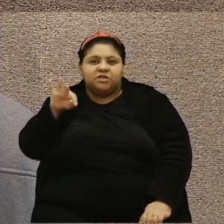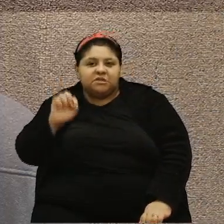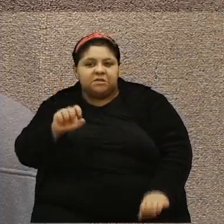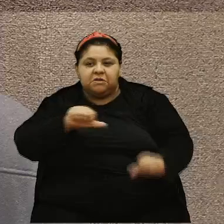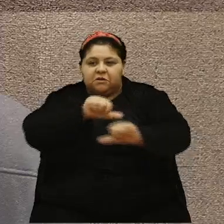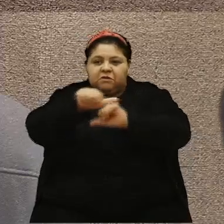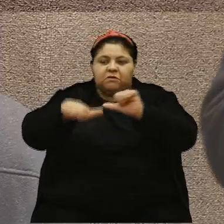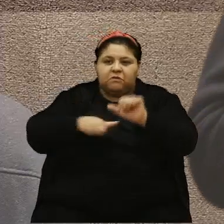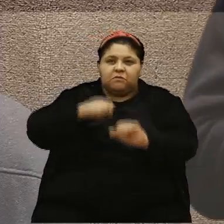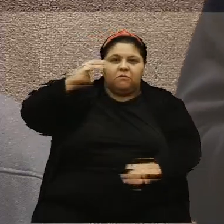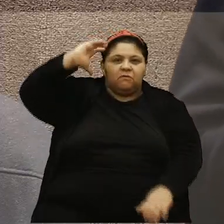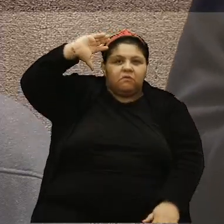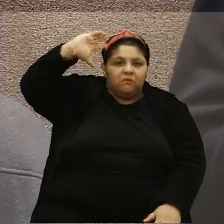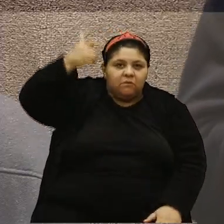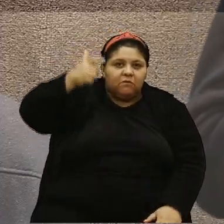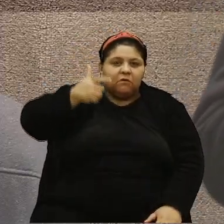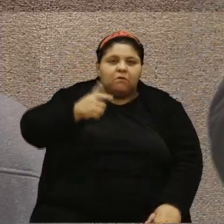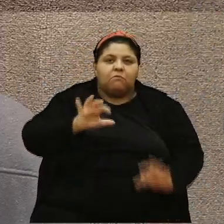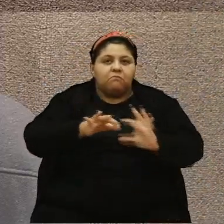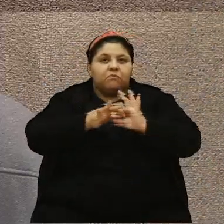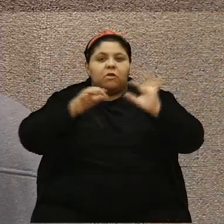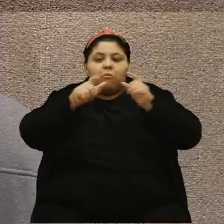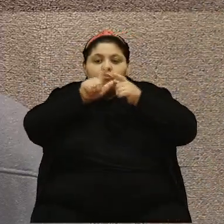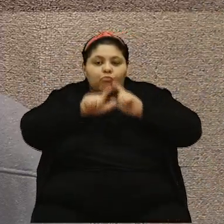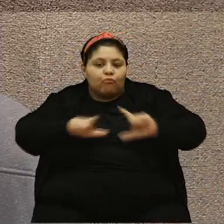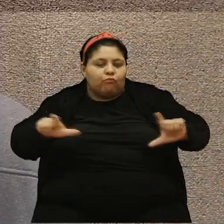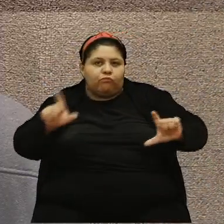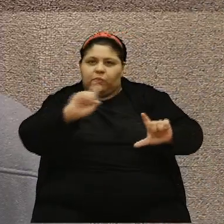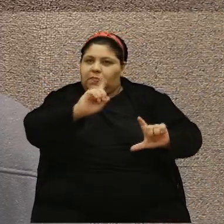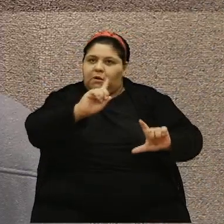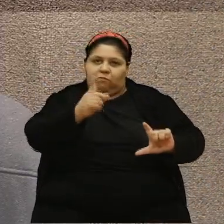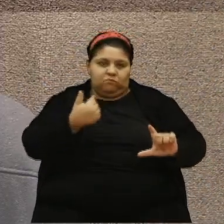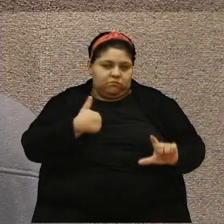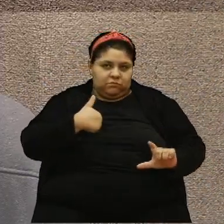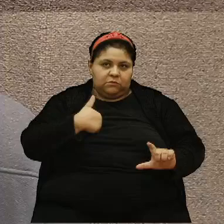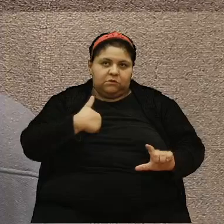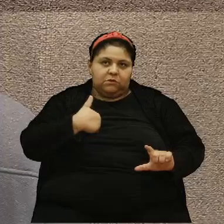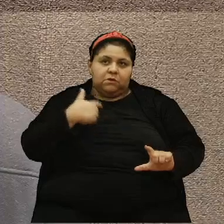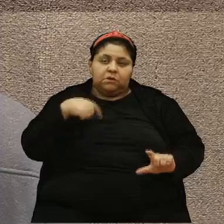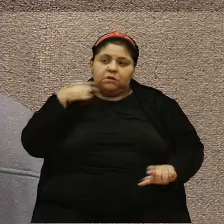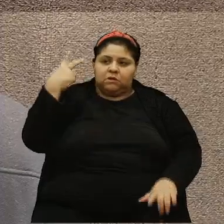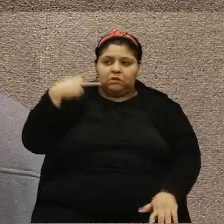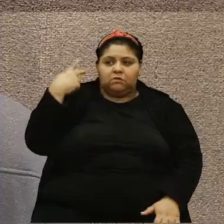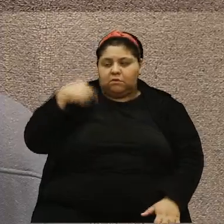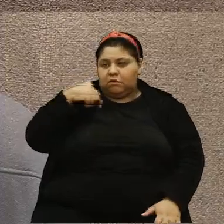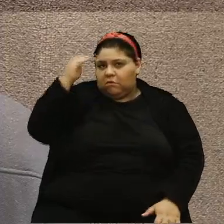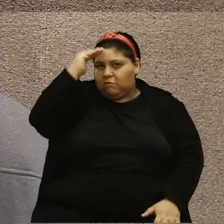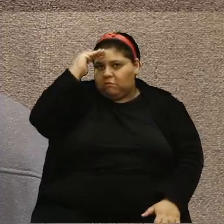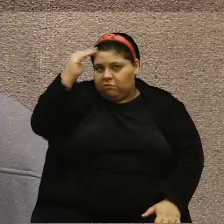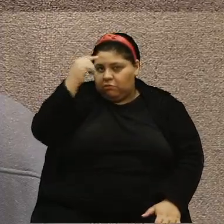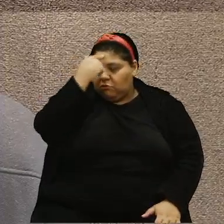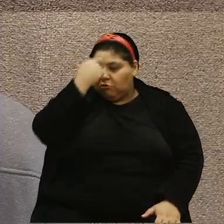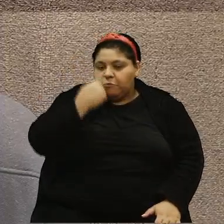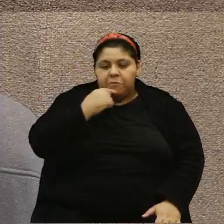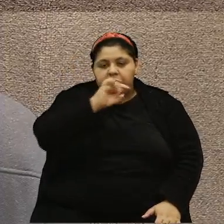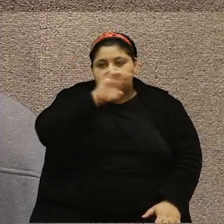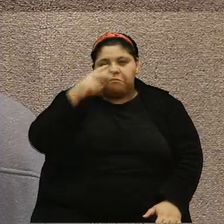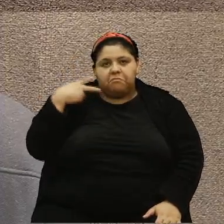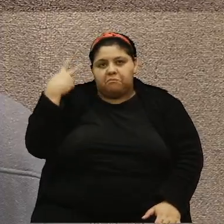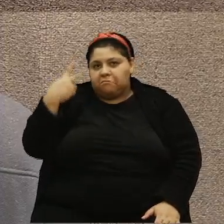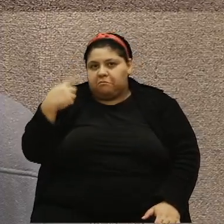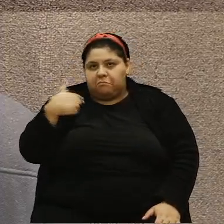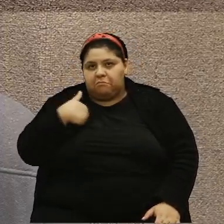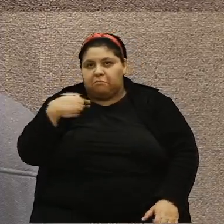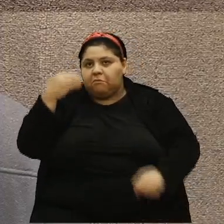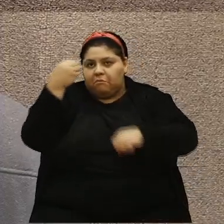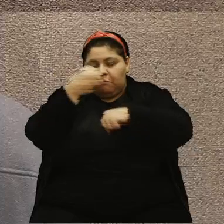sou desentupidor de bueiro. Tá? Não sou. Tá? Tem vereador, eu respeito o perfil de cada vereador. Eu